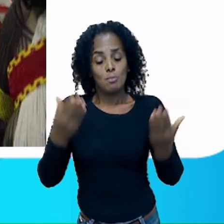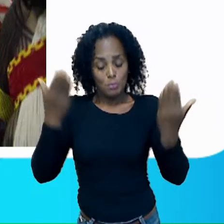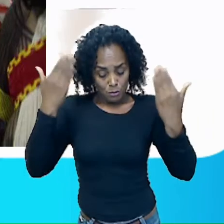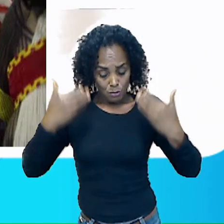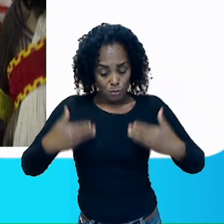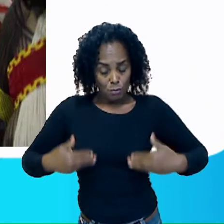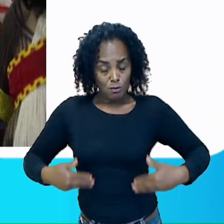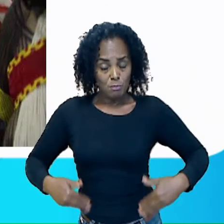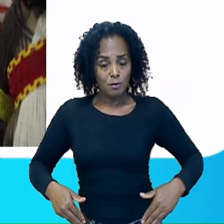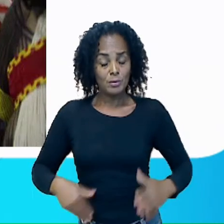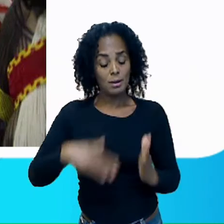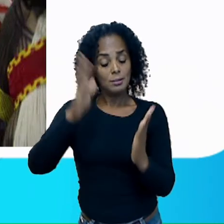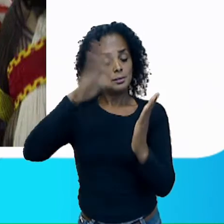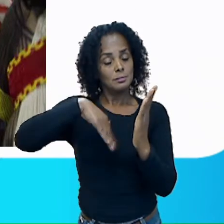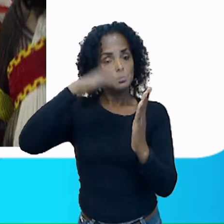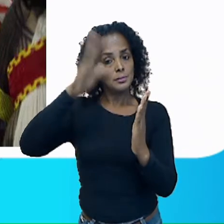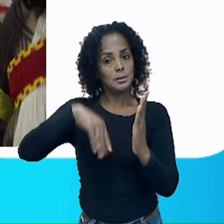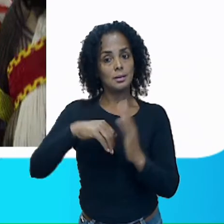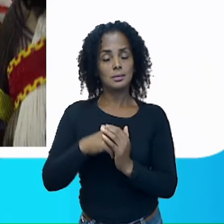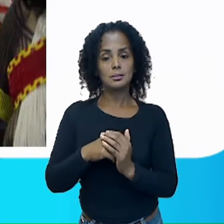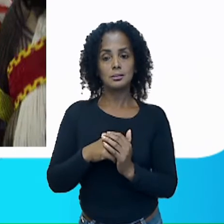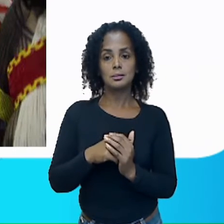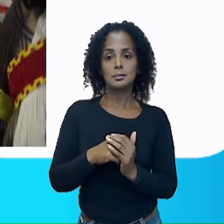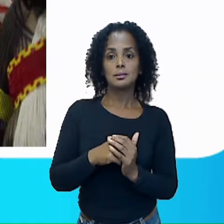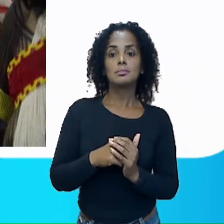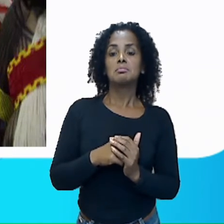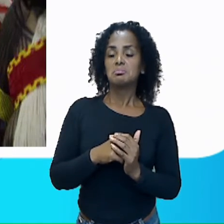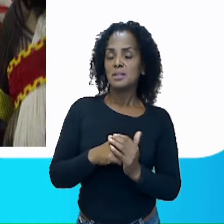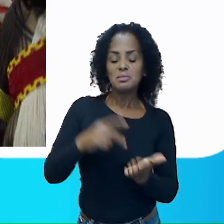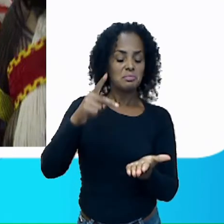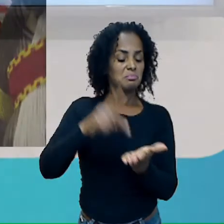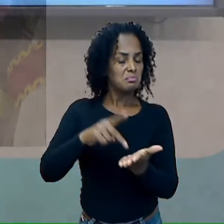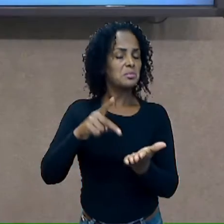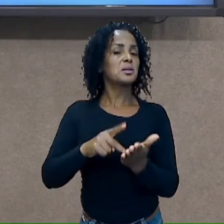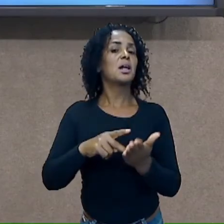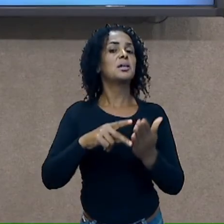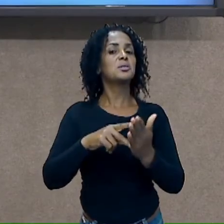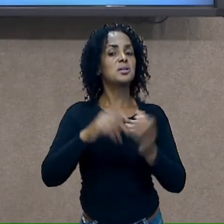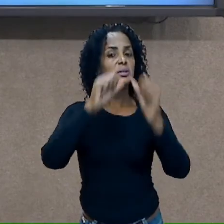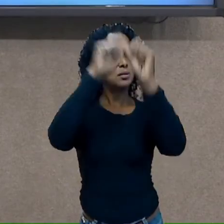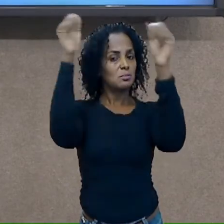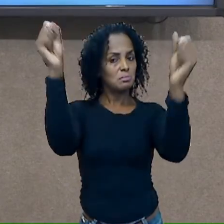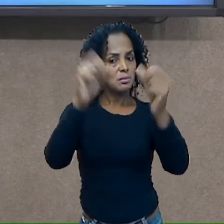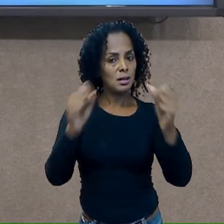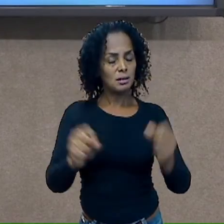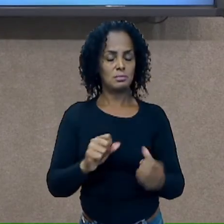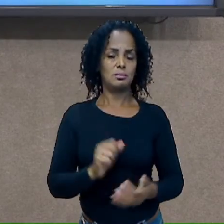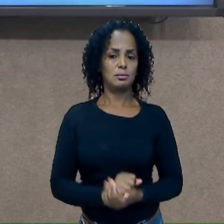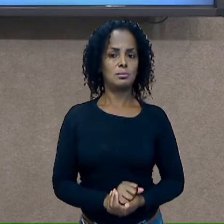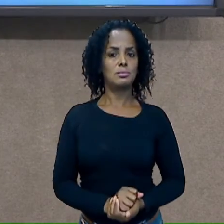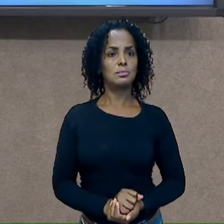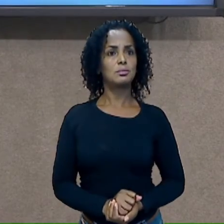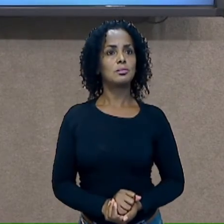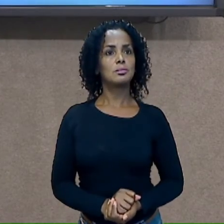ficam pintados. É realmente uma arte. Eles fazem do seu corpo uma obra de